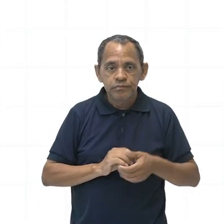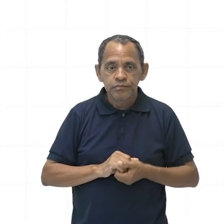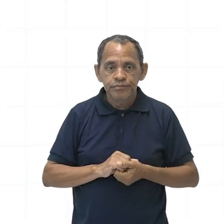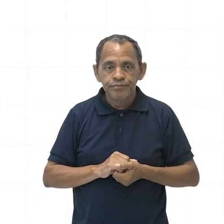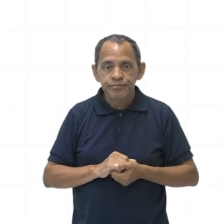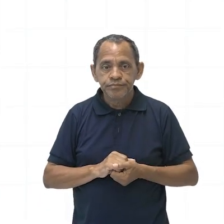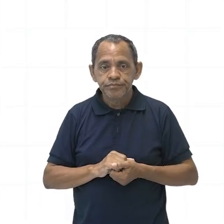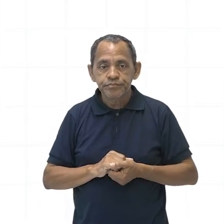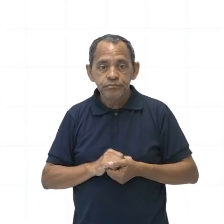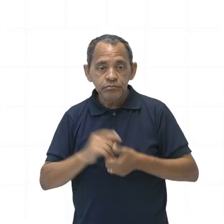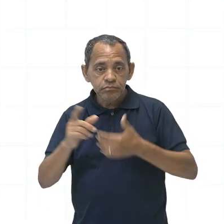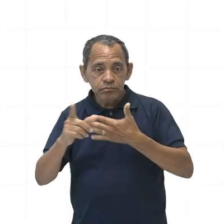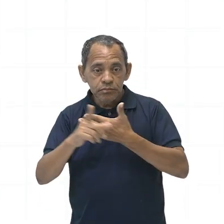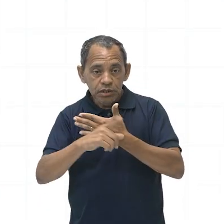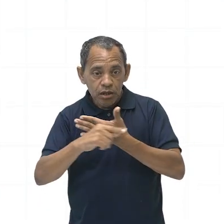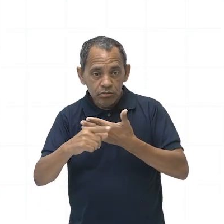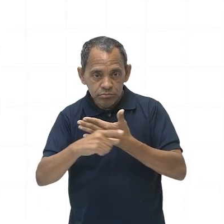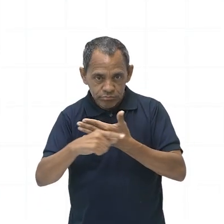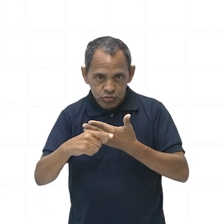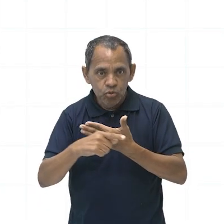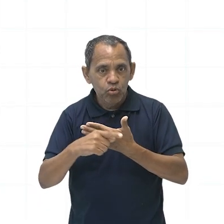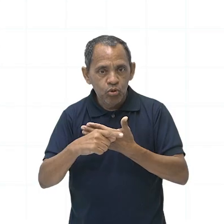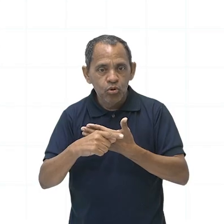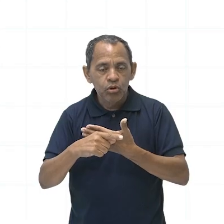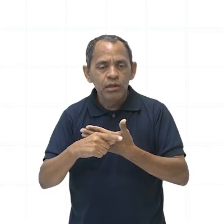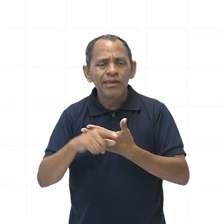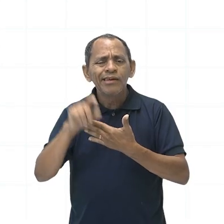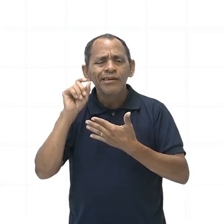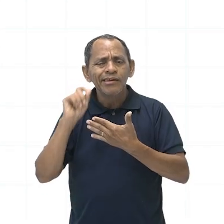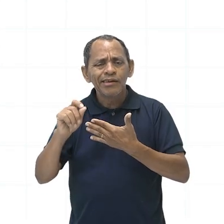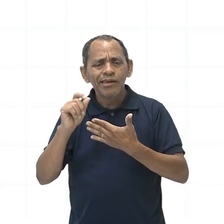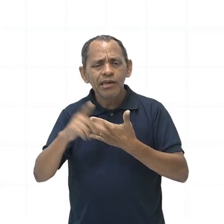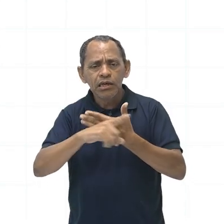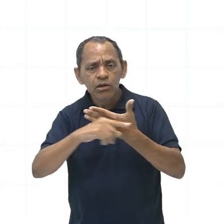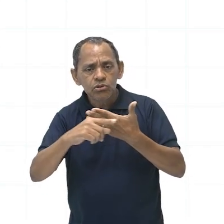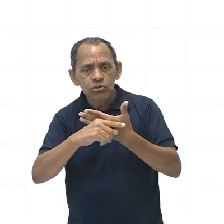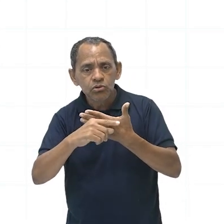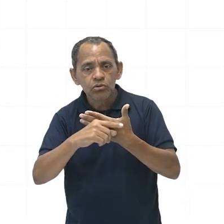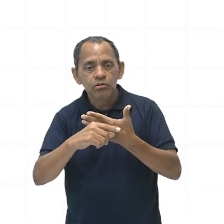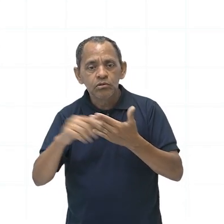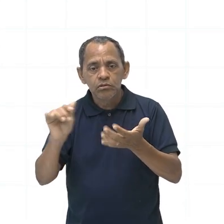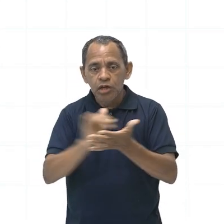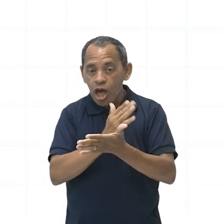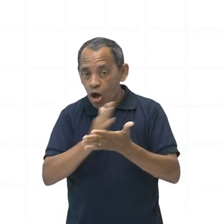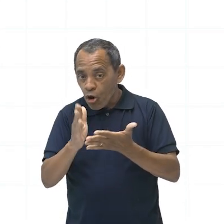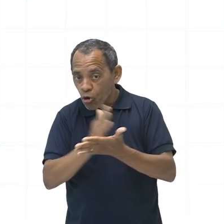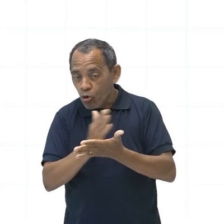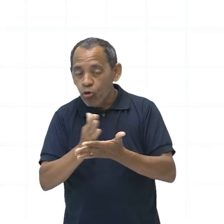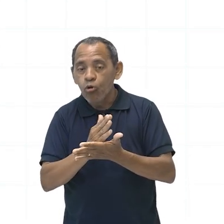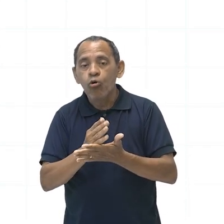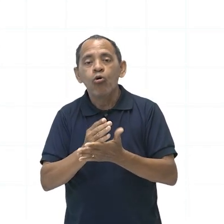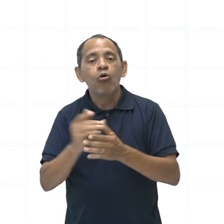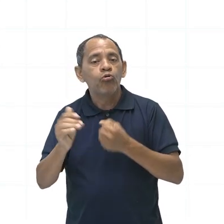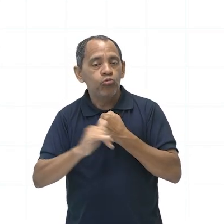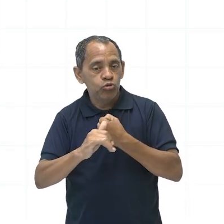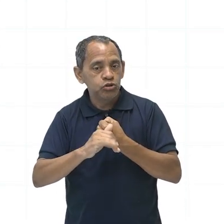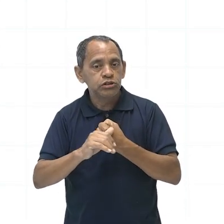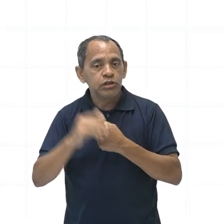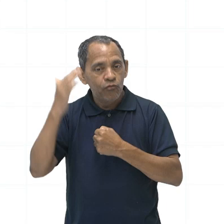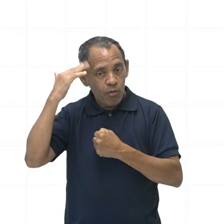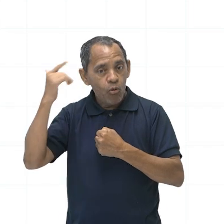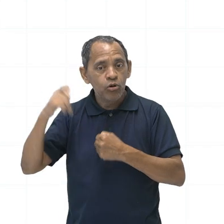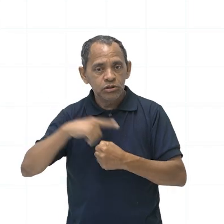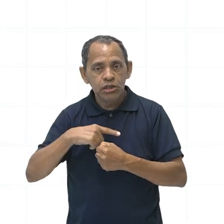O autor. Então, temos que levar em consideração quem é esse autor. Alguns cronistas são famosos, já têm um estilo